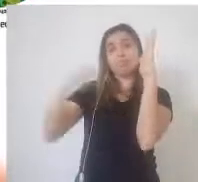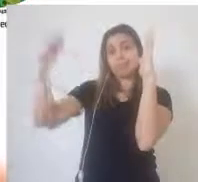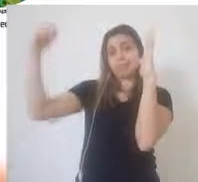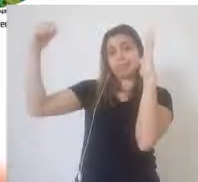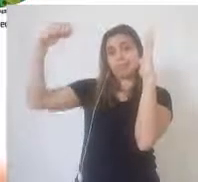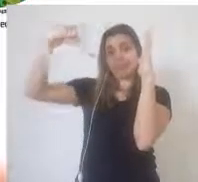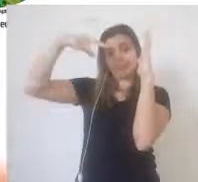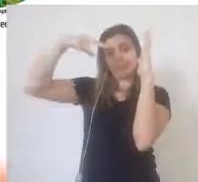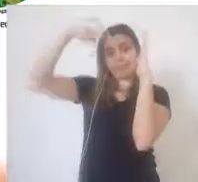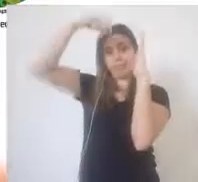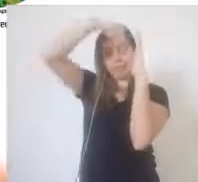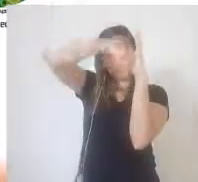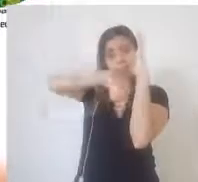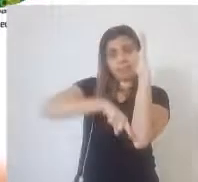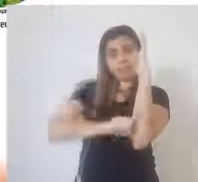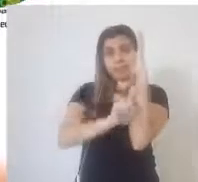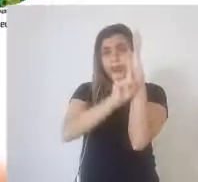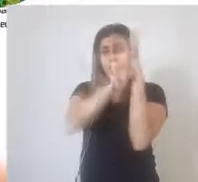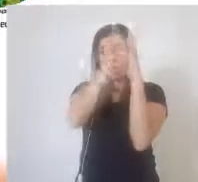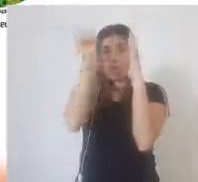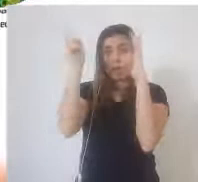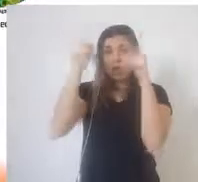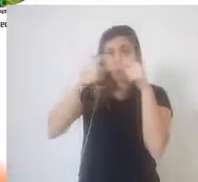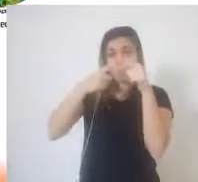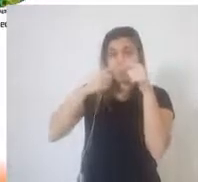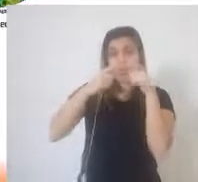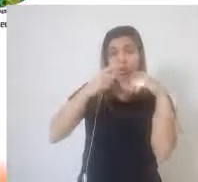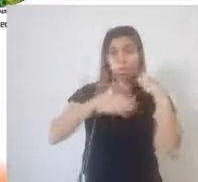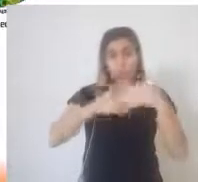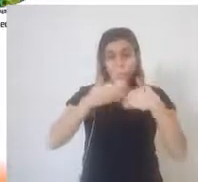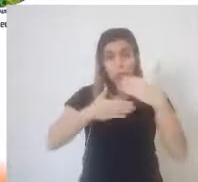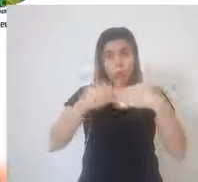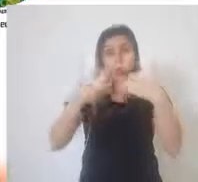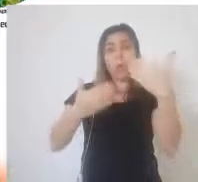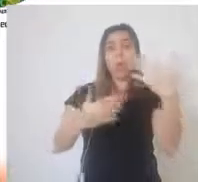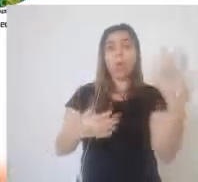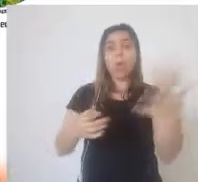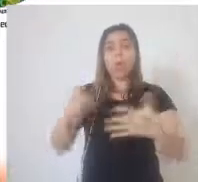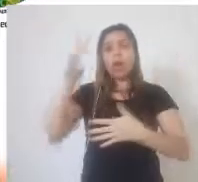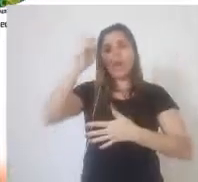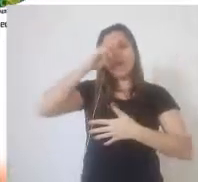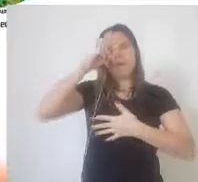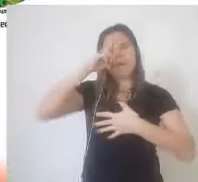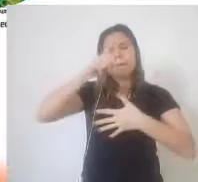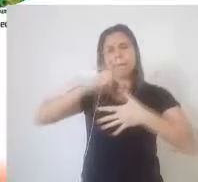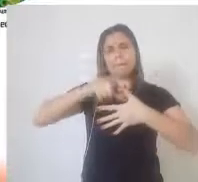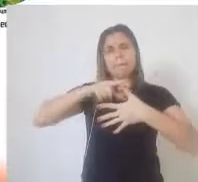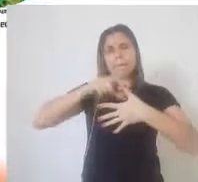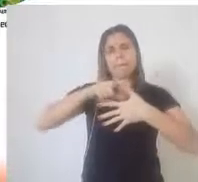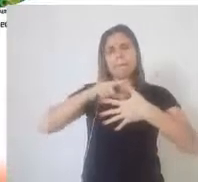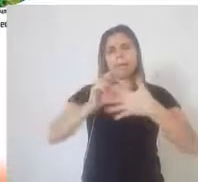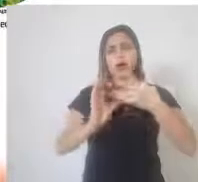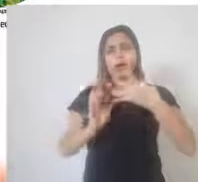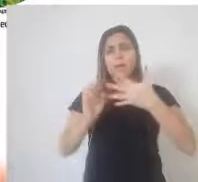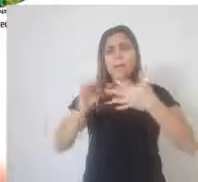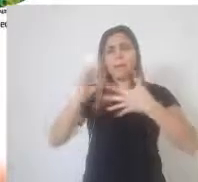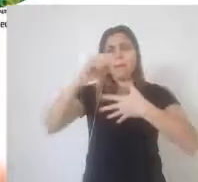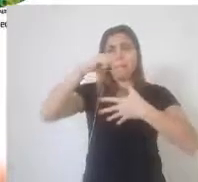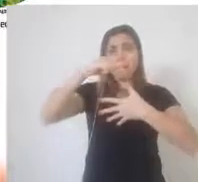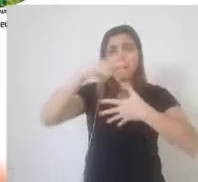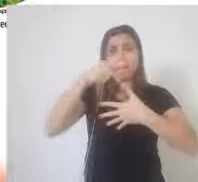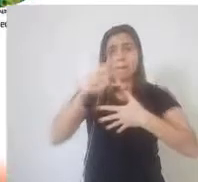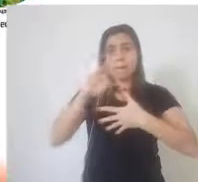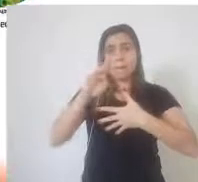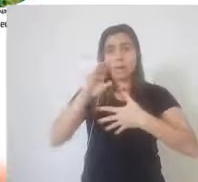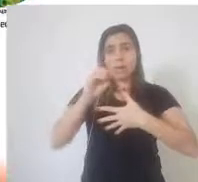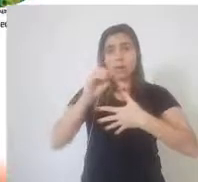a energia solar. A partir da fotossíntese, os produtores, né, os organismos heterotróficos,